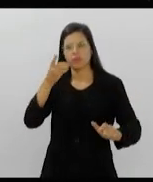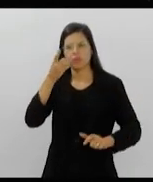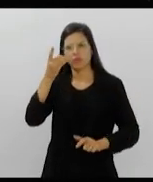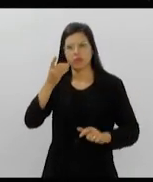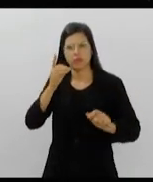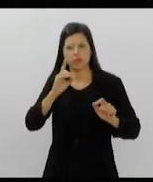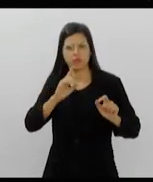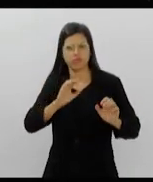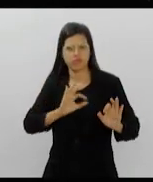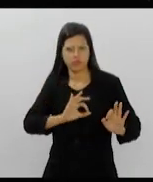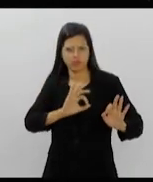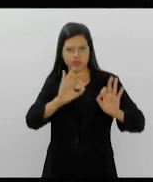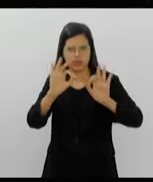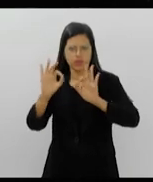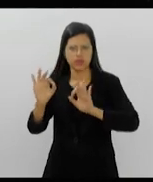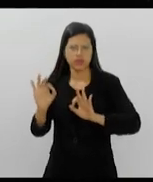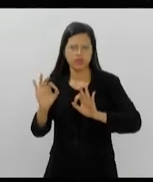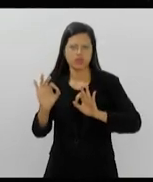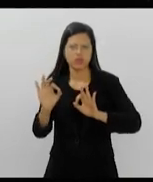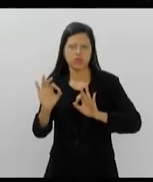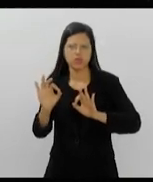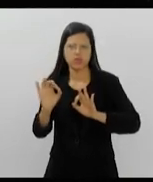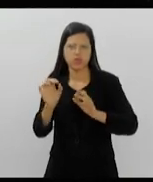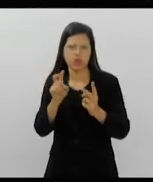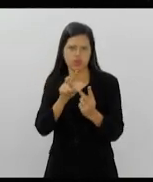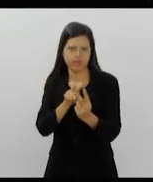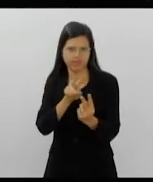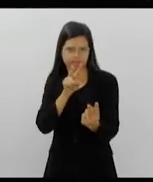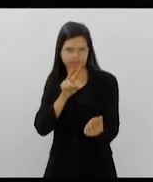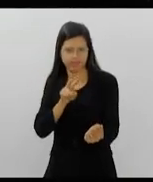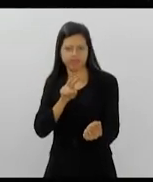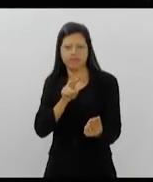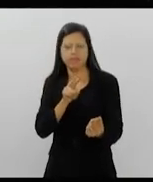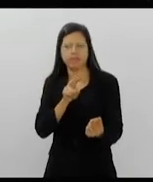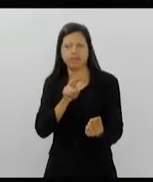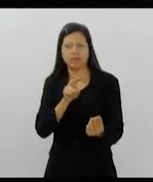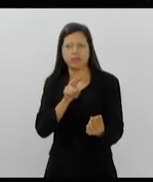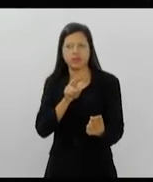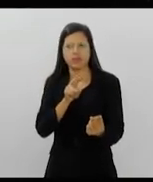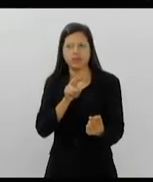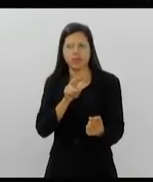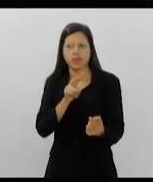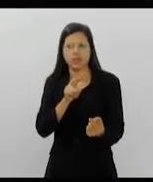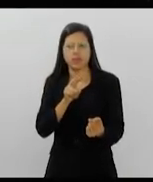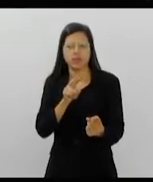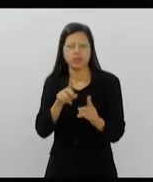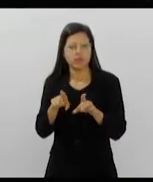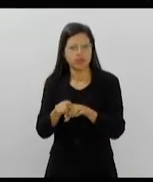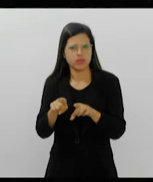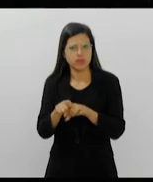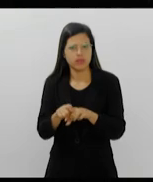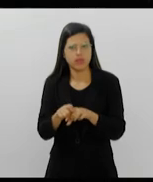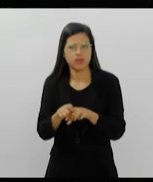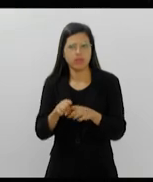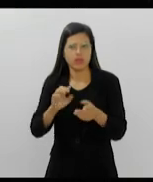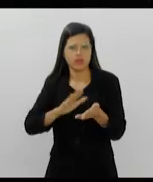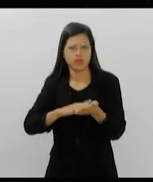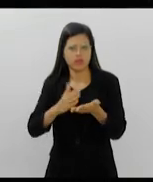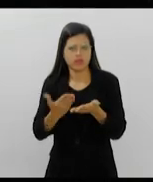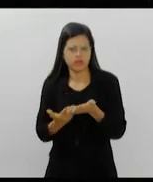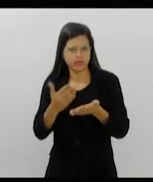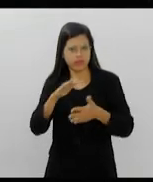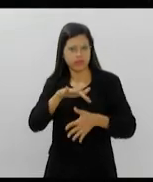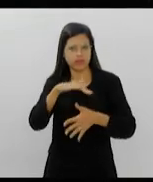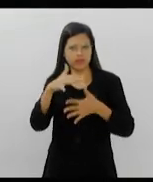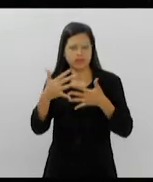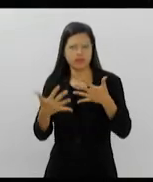assistem de forma remota, e a senhora intérprete da língua de